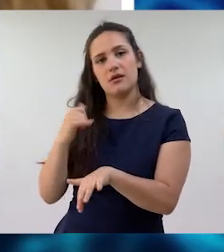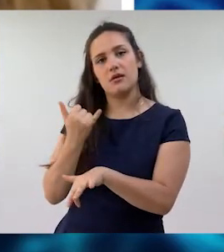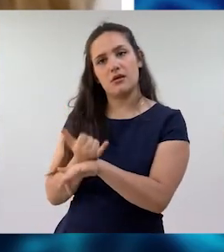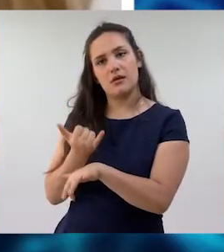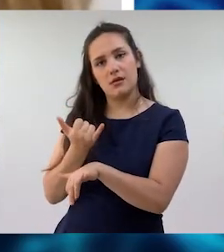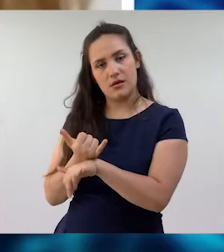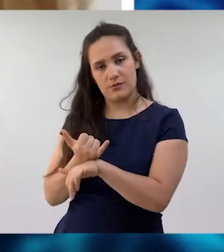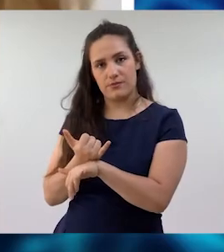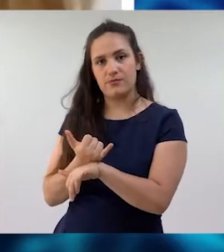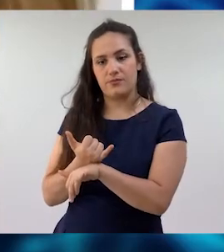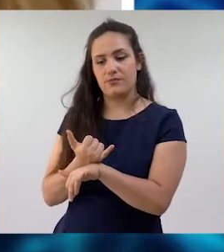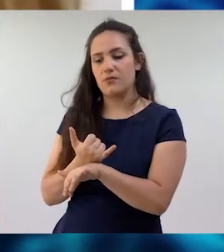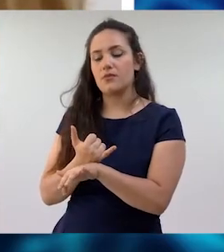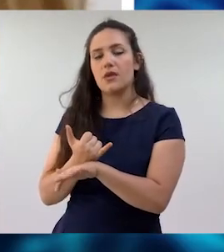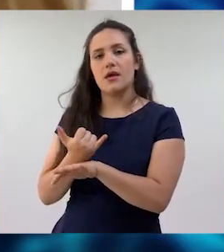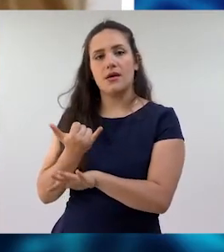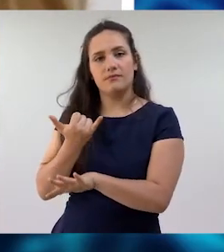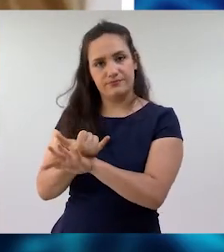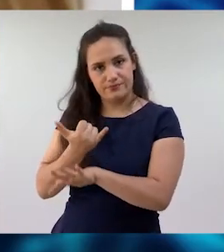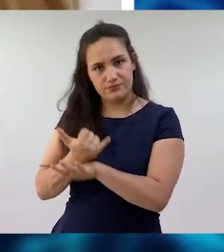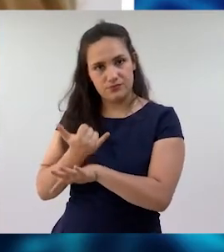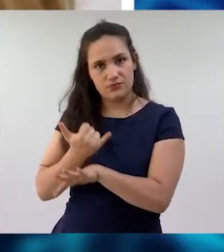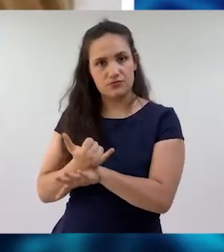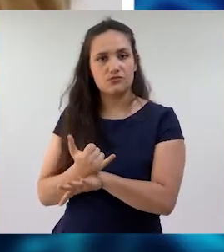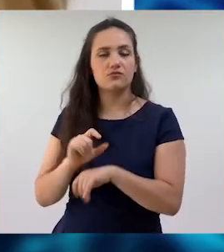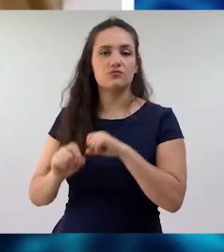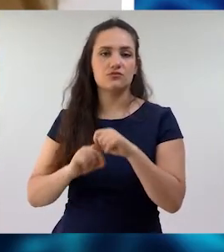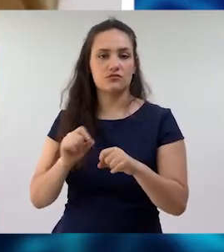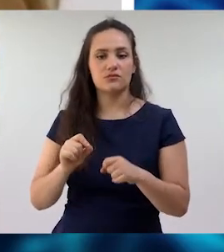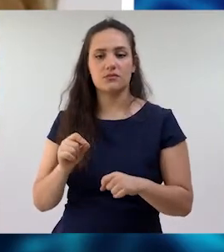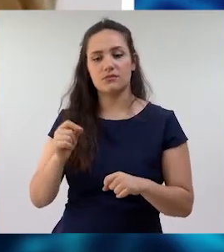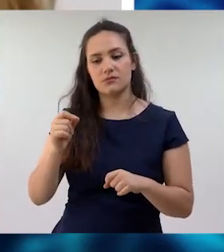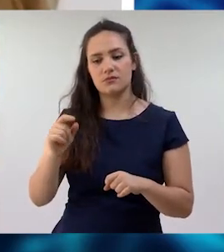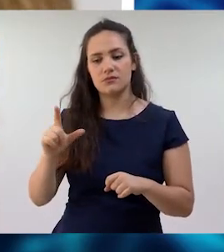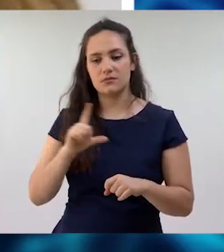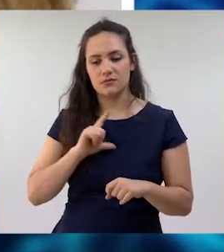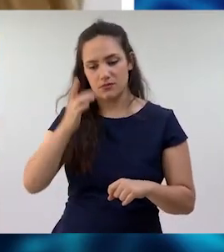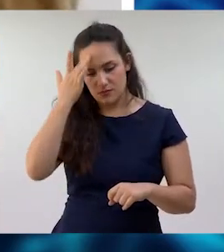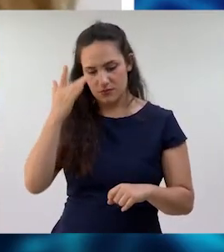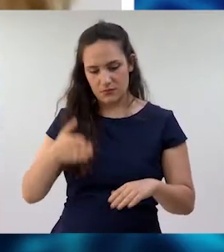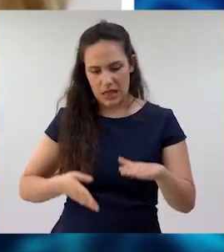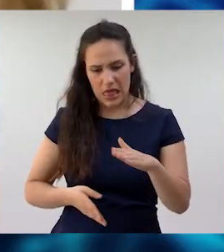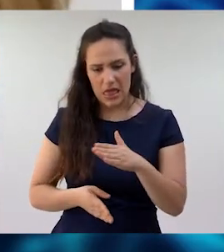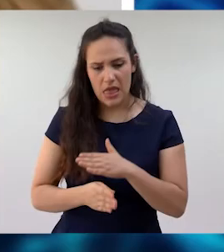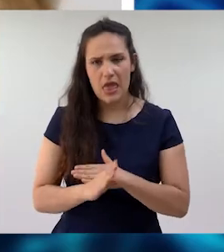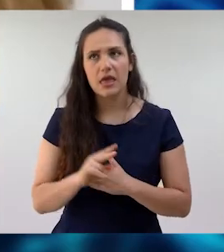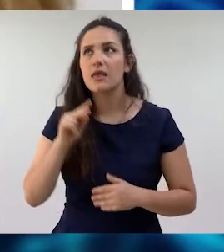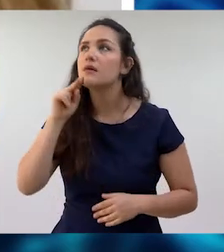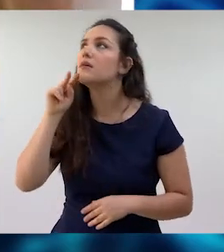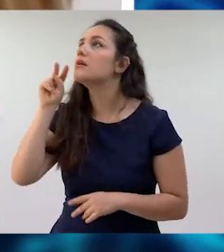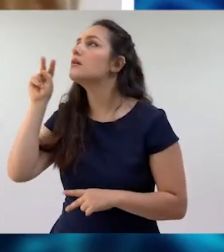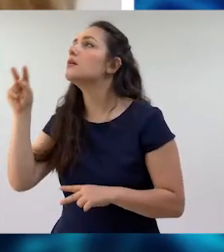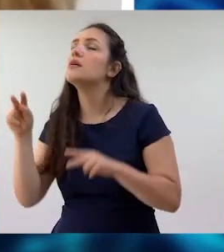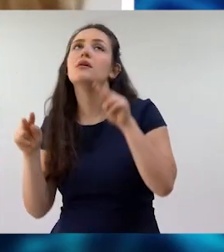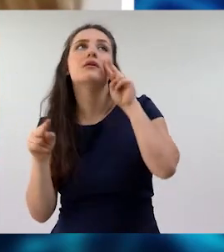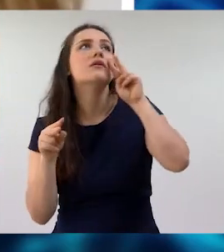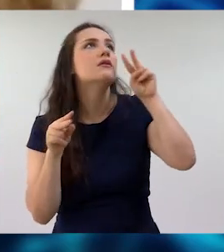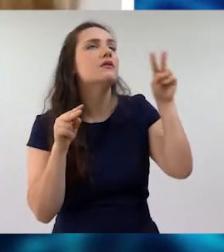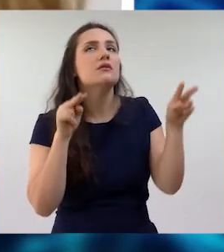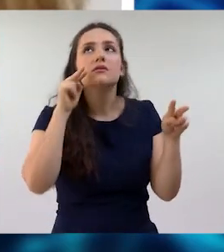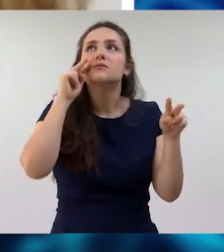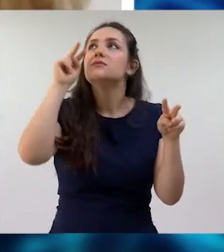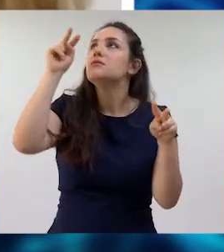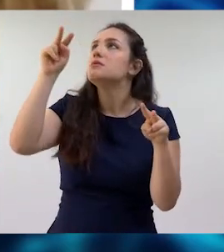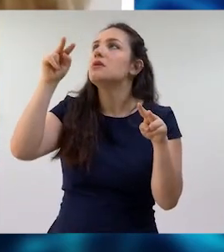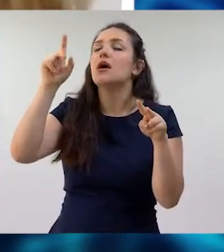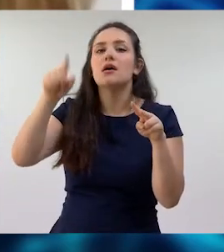uma maquete inflável do intestino grosso, e a pessoa entra dentro desse intestino e tem as várias